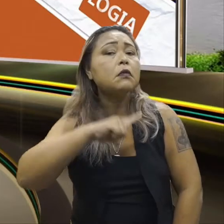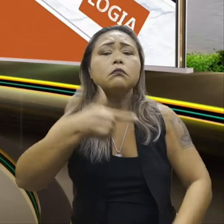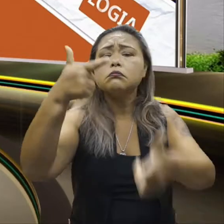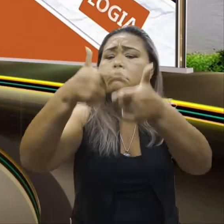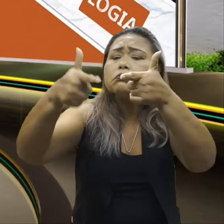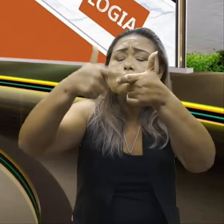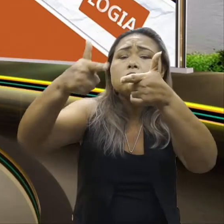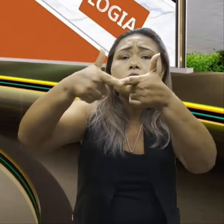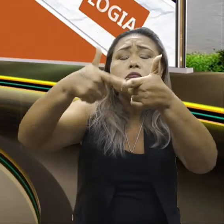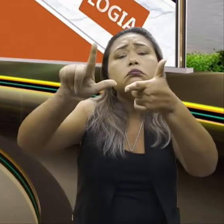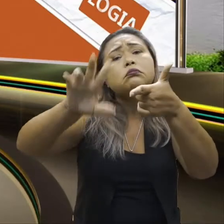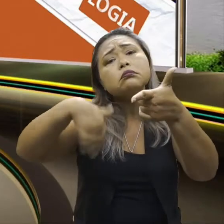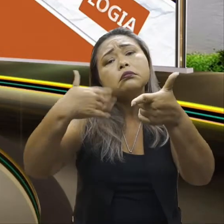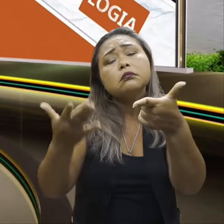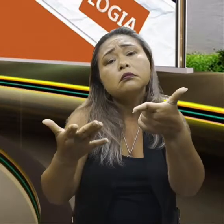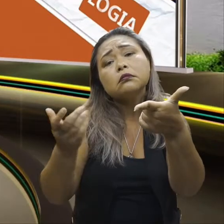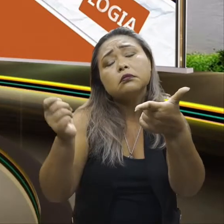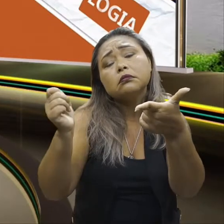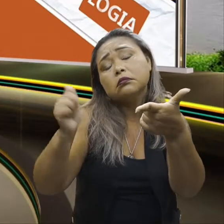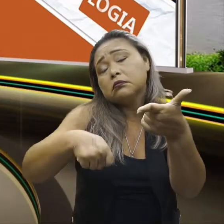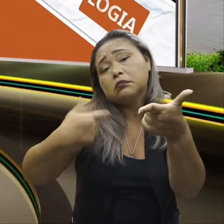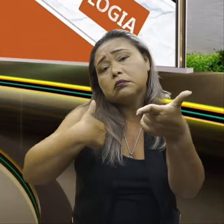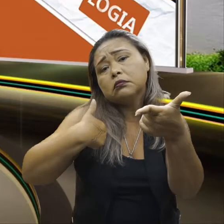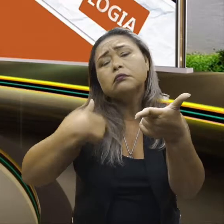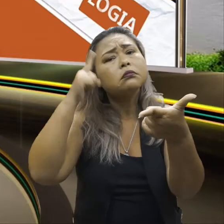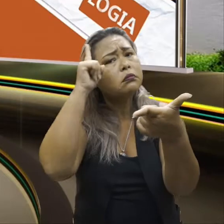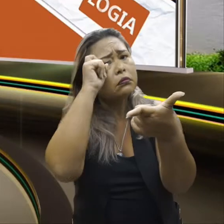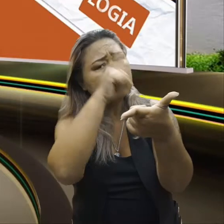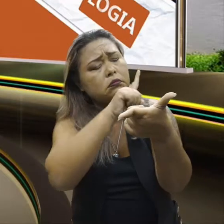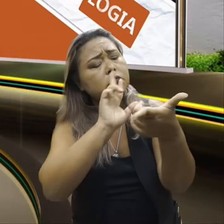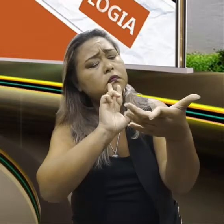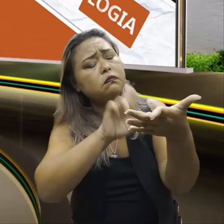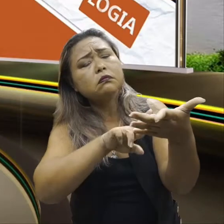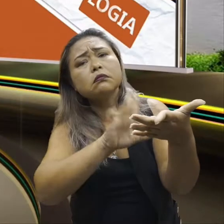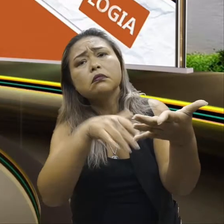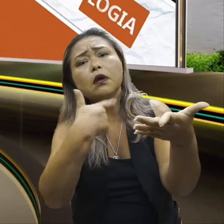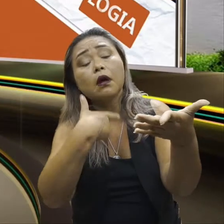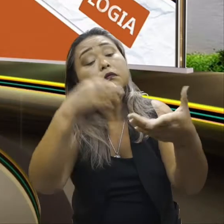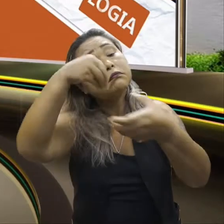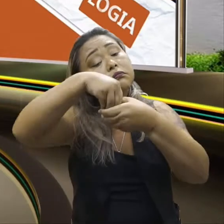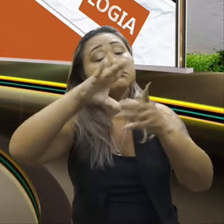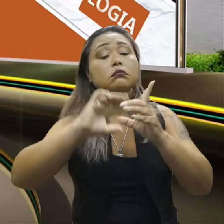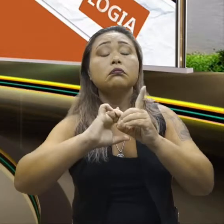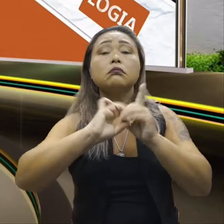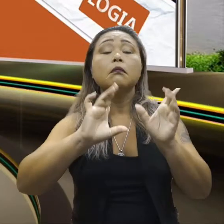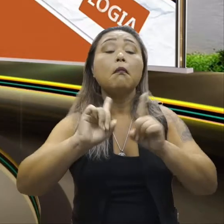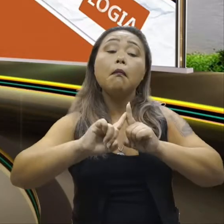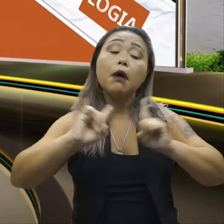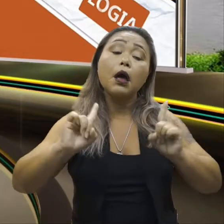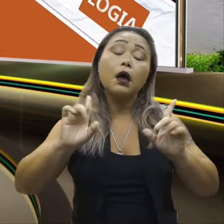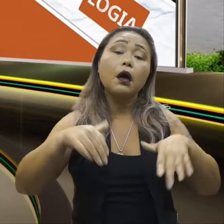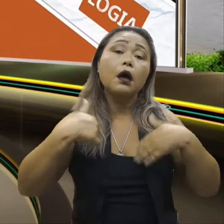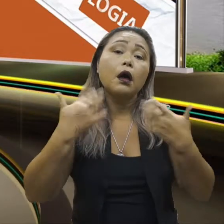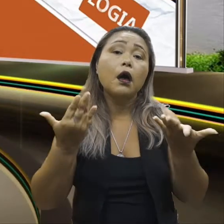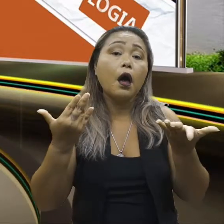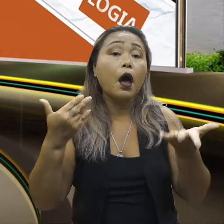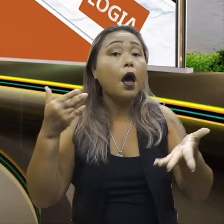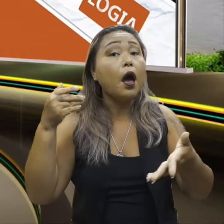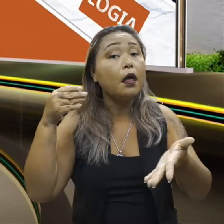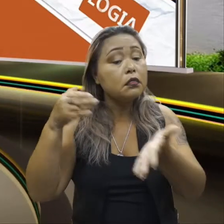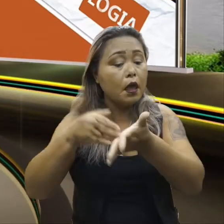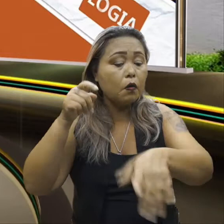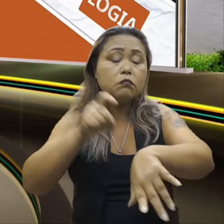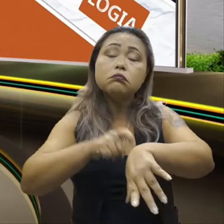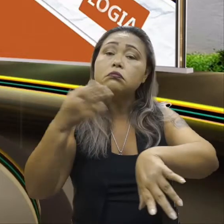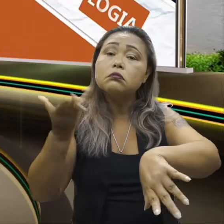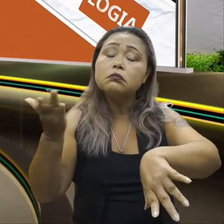que podem ser difíceis para resolver na democracia, mas até o momento foi a forma